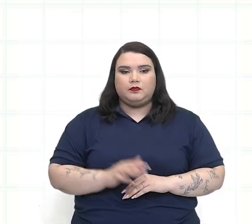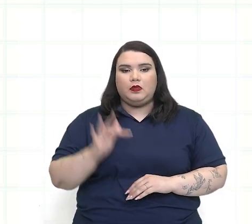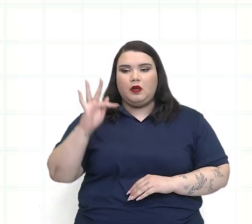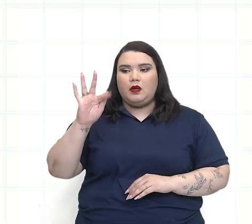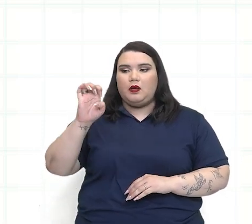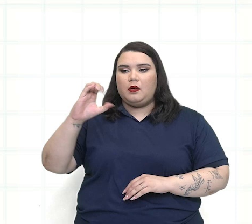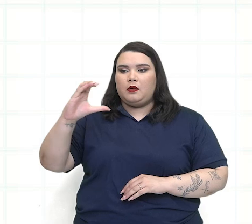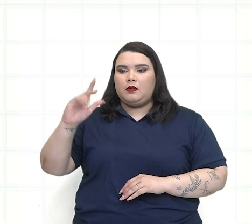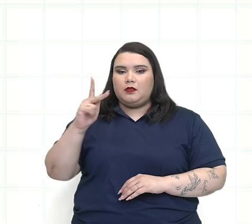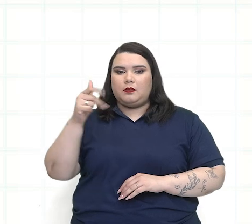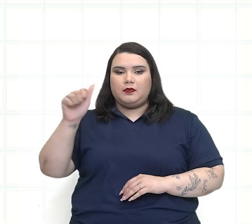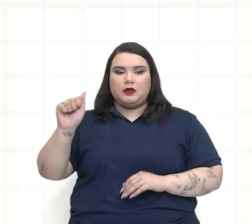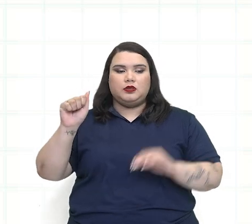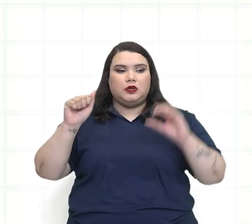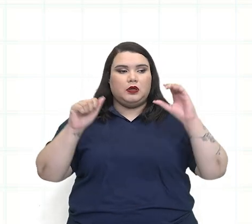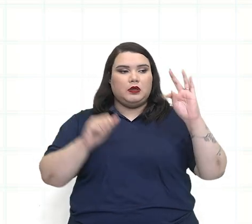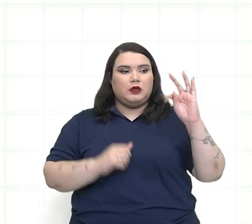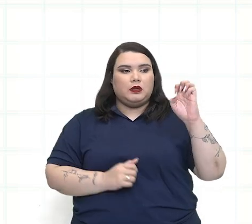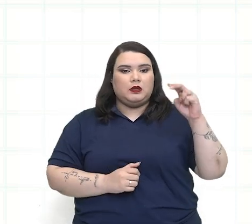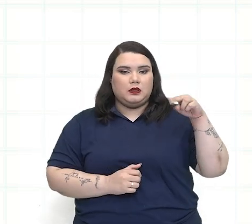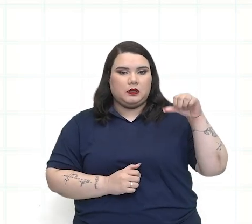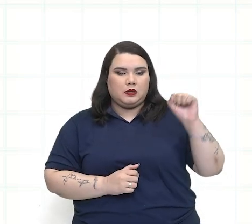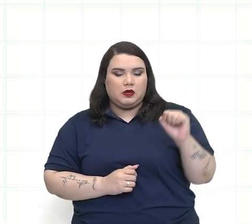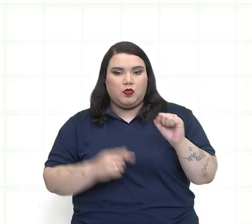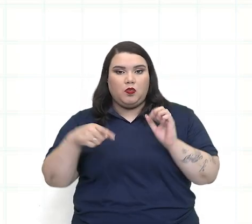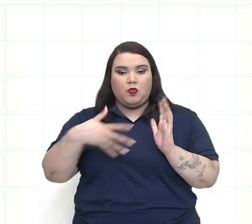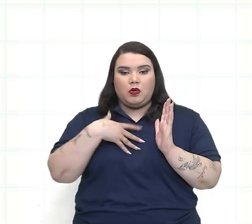Fecha e tens, e o eu lírico dirige-se ao